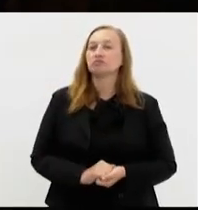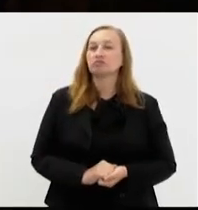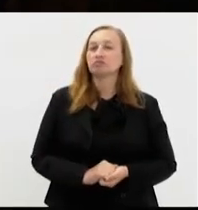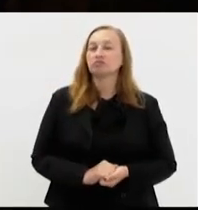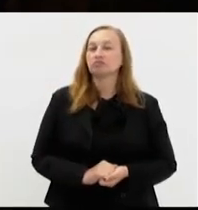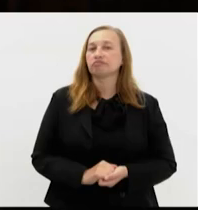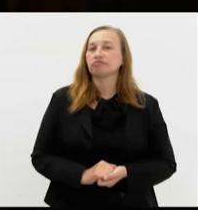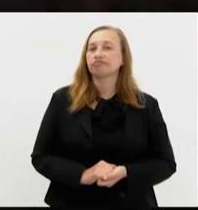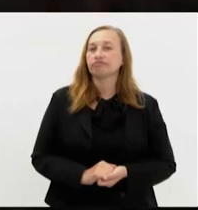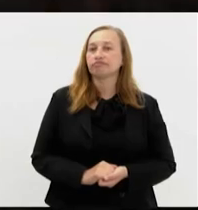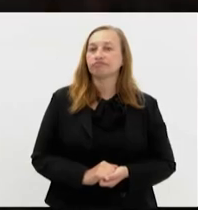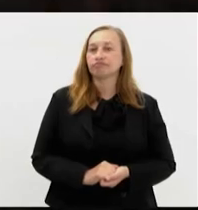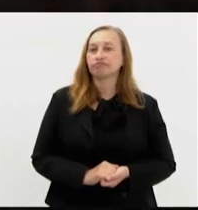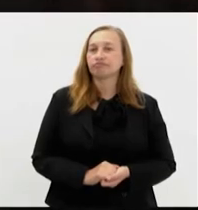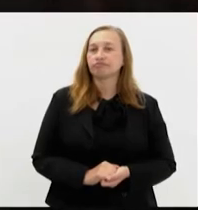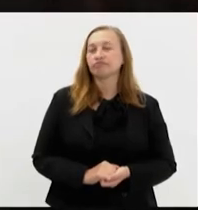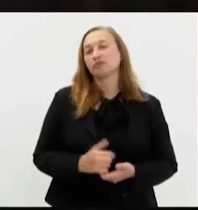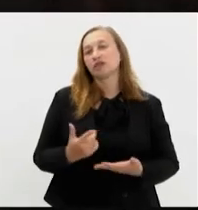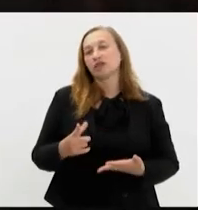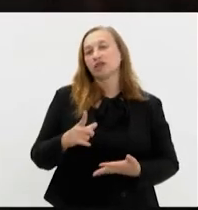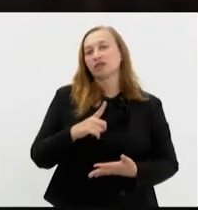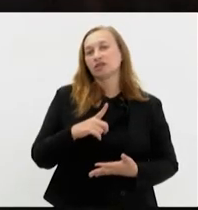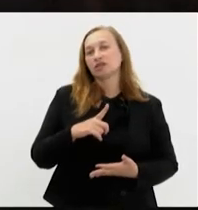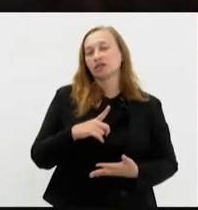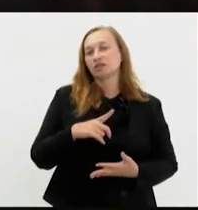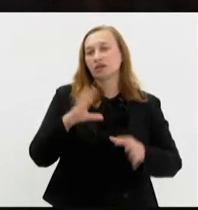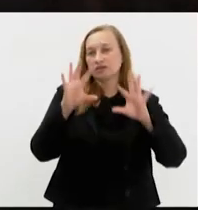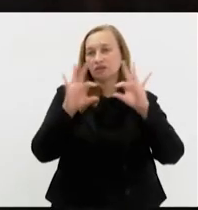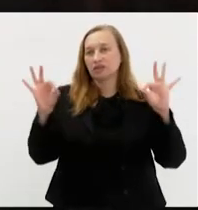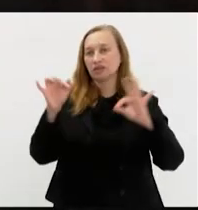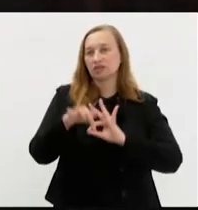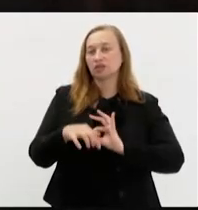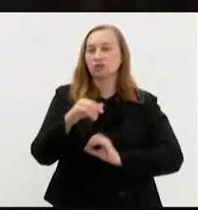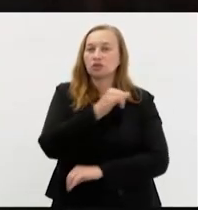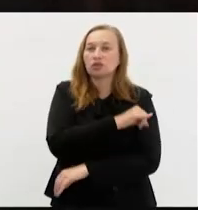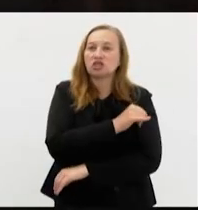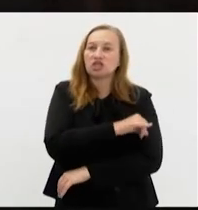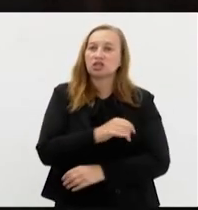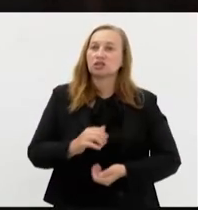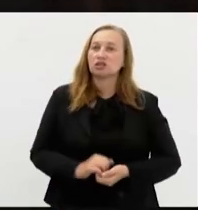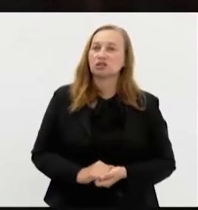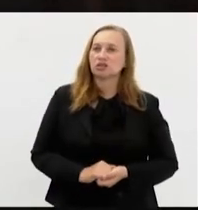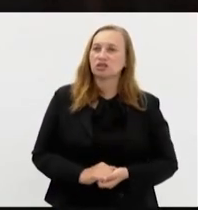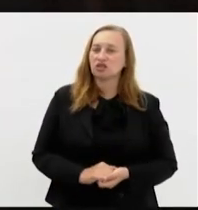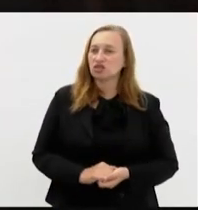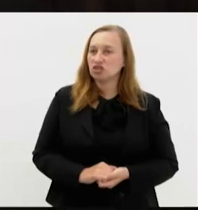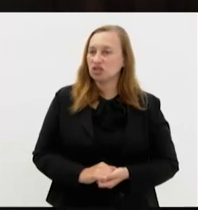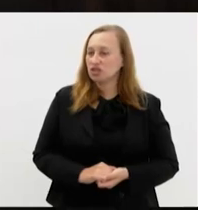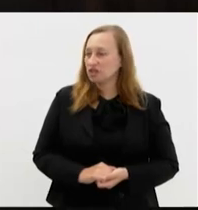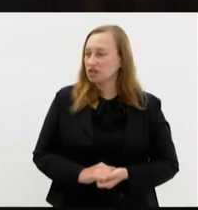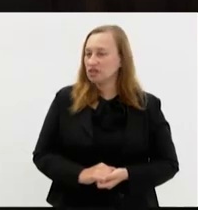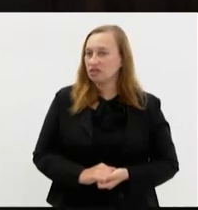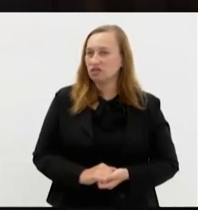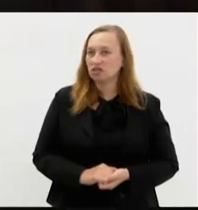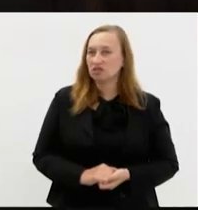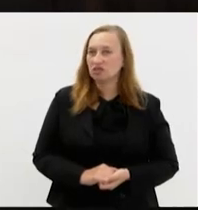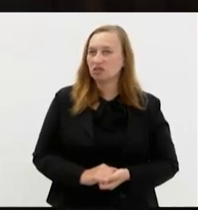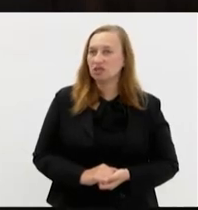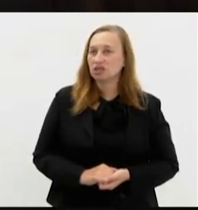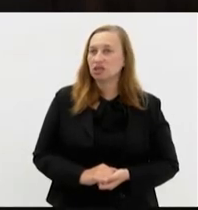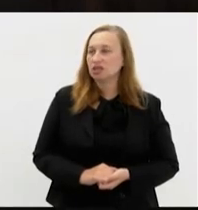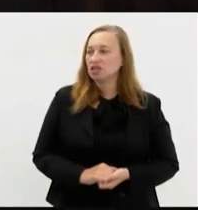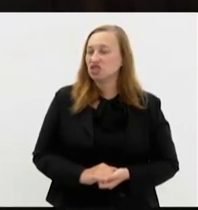não a gente tem uma expressão aqui no Rio de Janeiro uma uma gía que a gente diz ainda não caiu a ficha para nós do